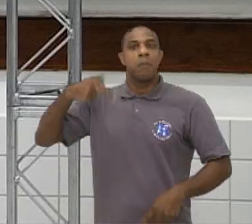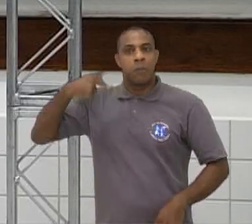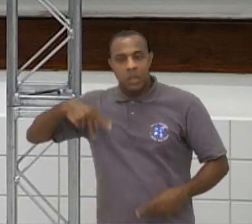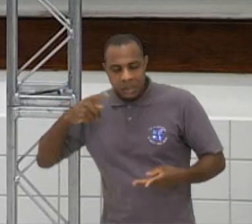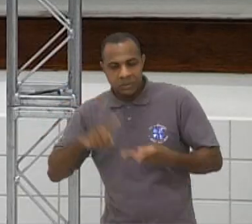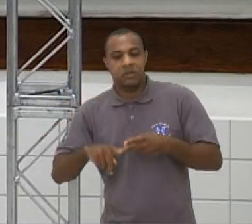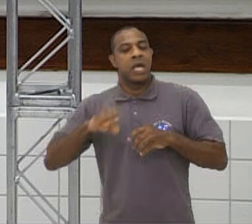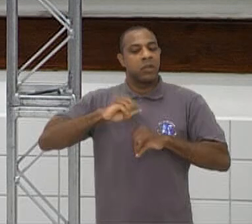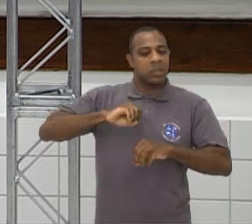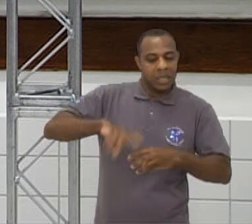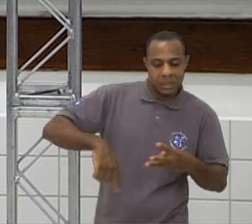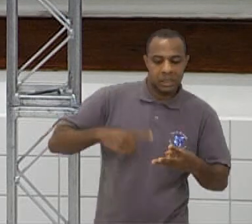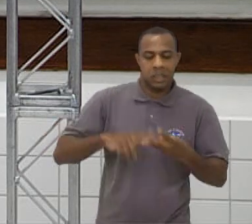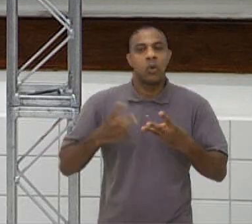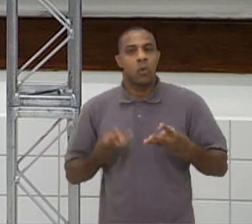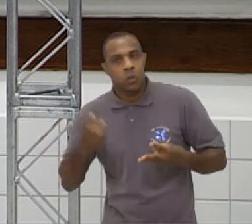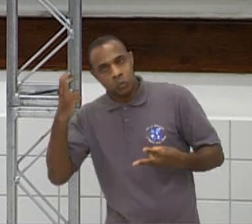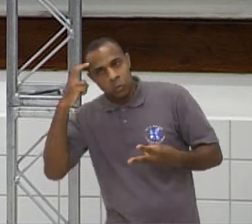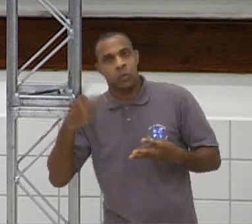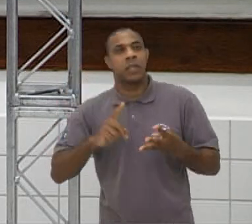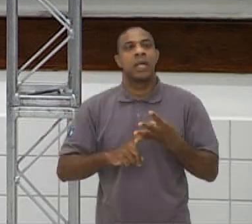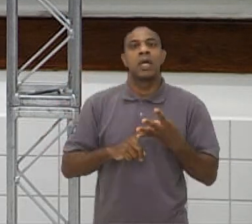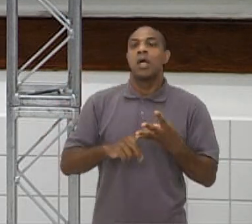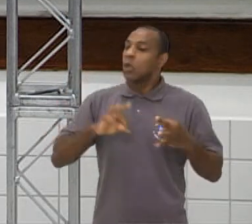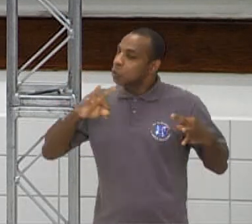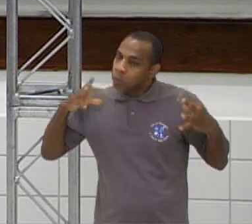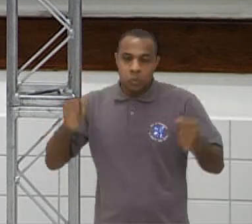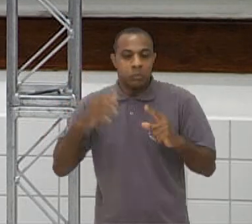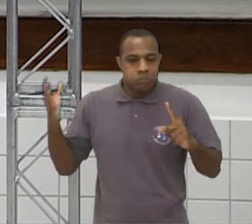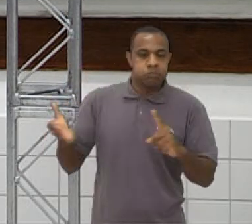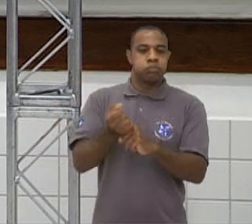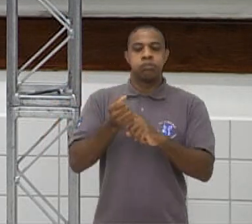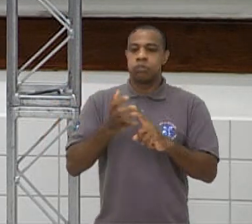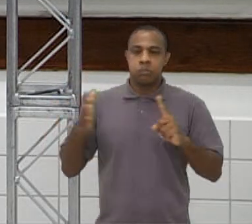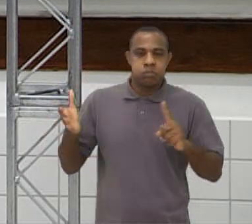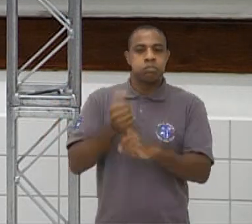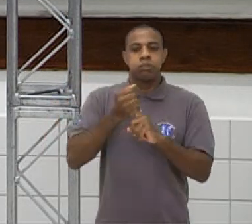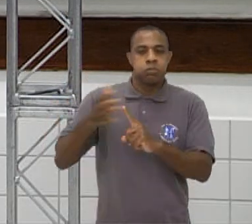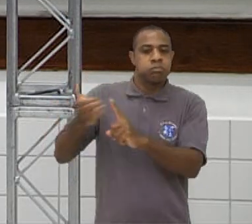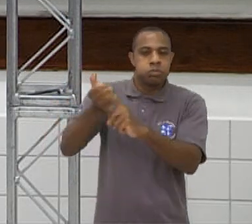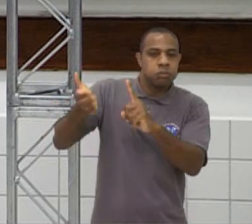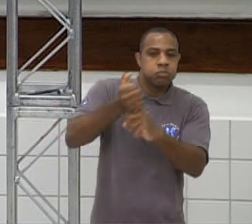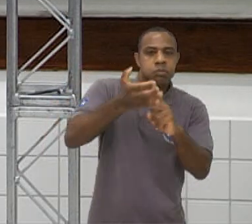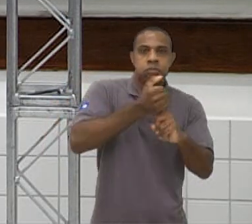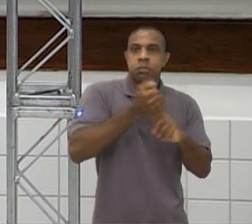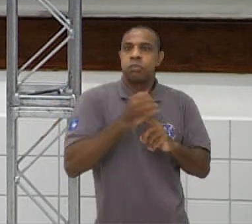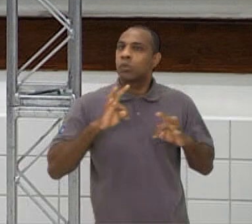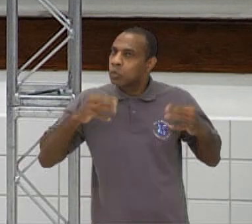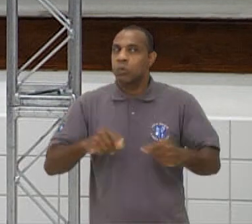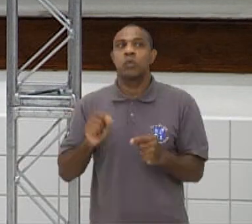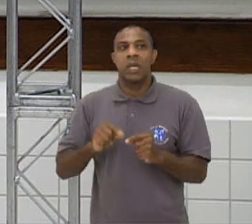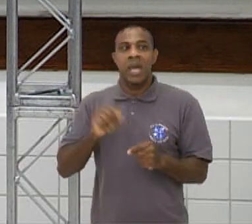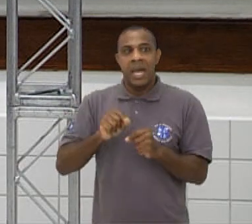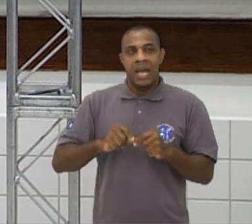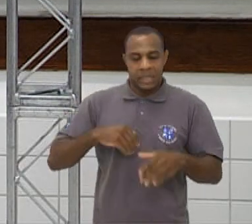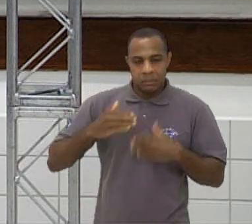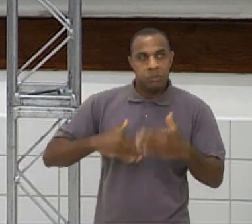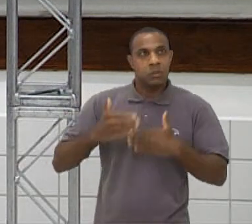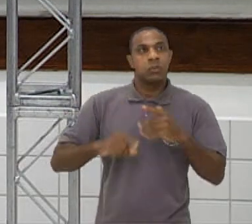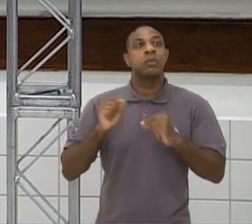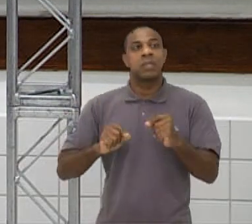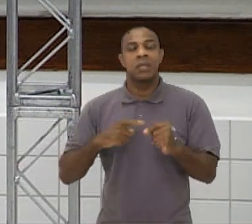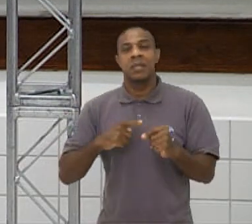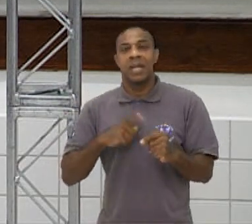da educação, no campo da cultura, ela domina todos os aspectos da sociedade. É ela que produz essas